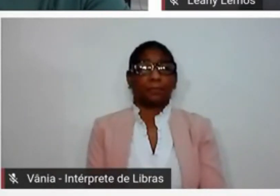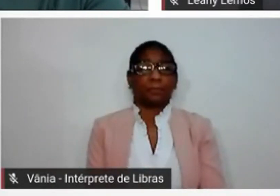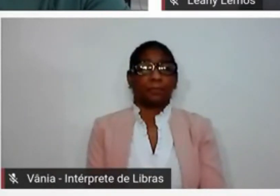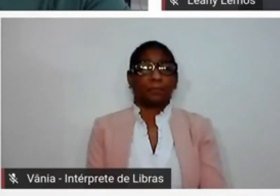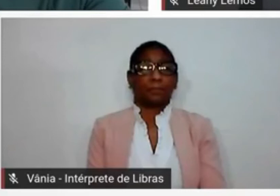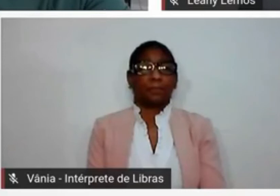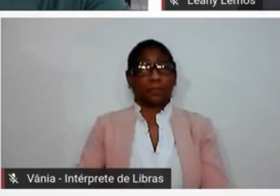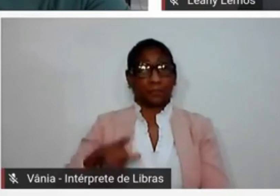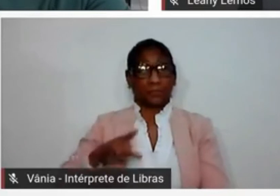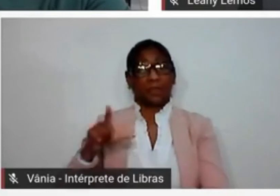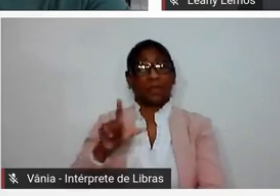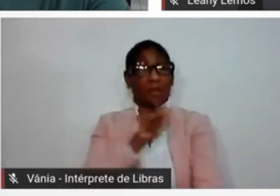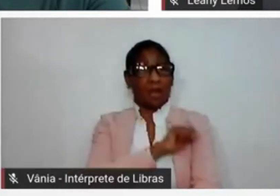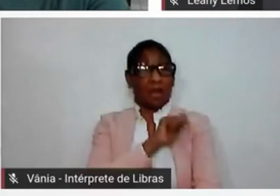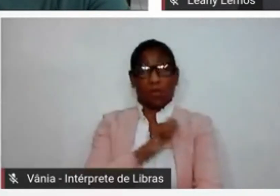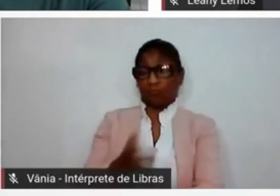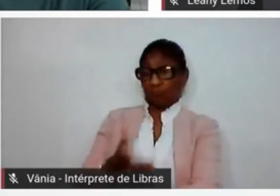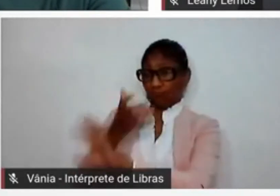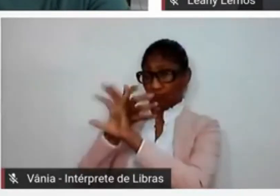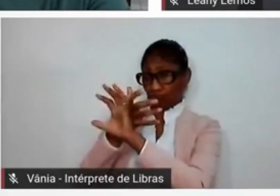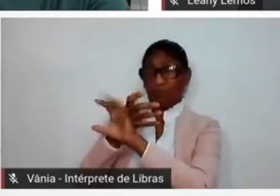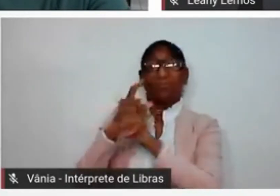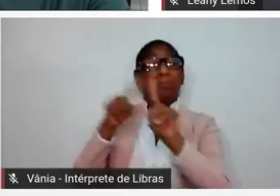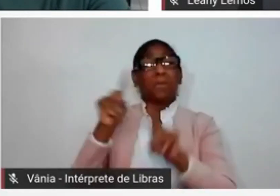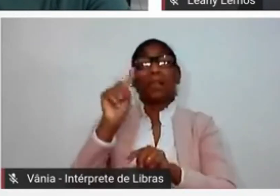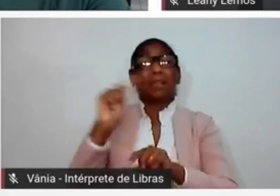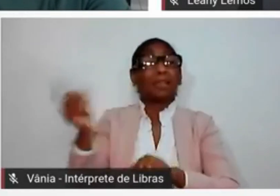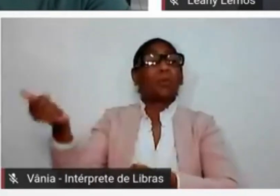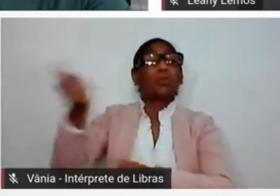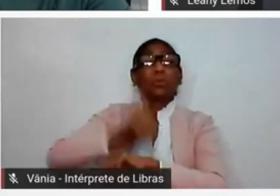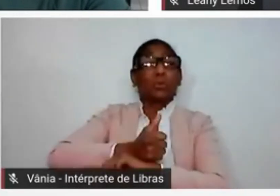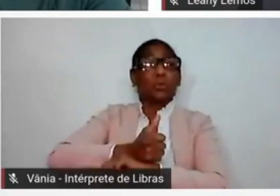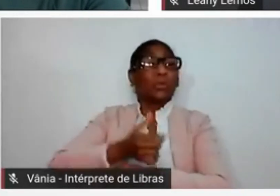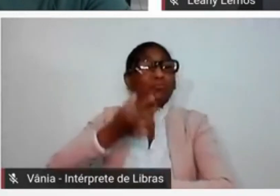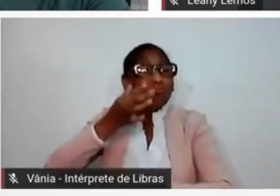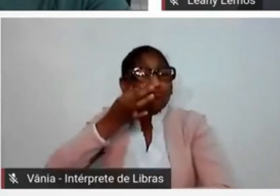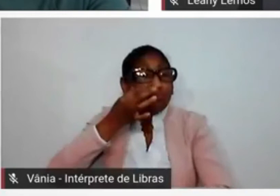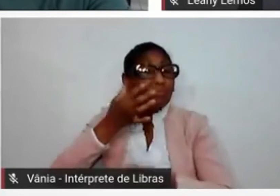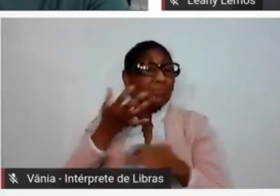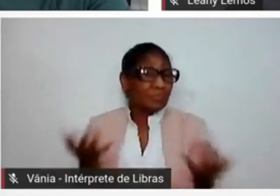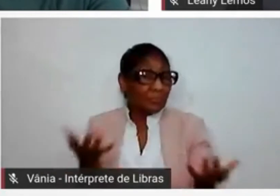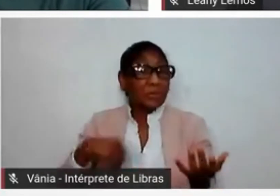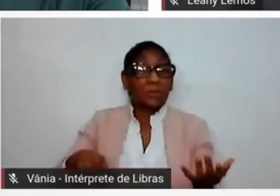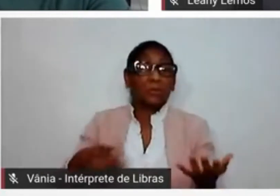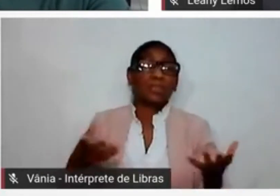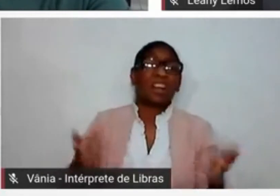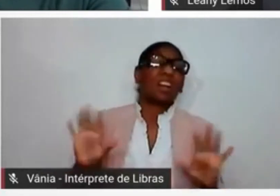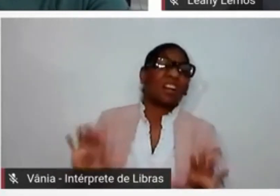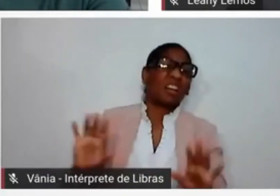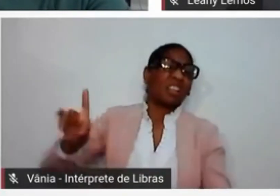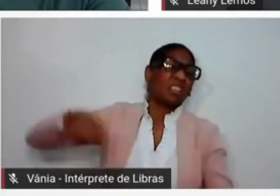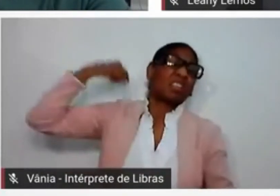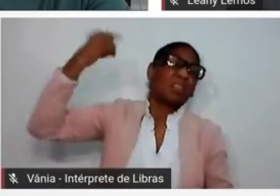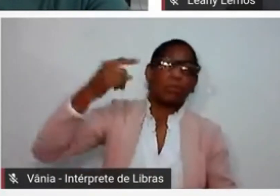as aulas virtuais não substituem o presencial totalmente. A gente não pode se resignar de que ficaremos sem